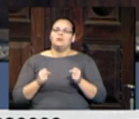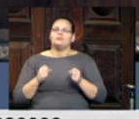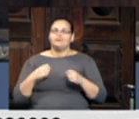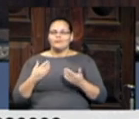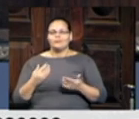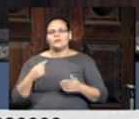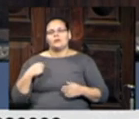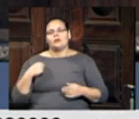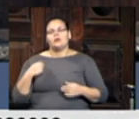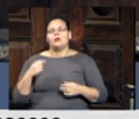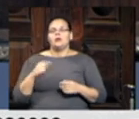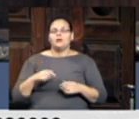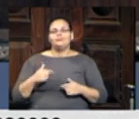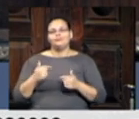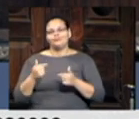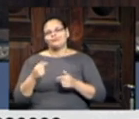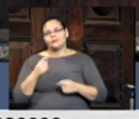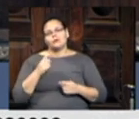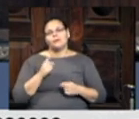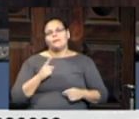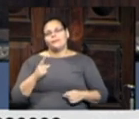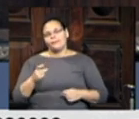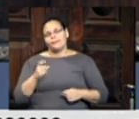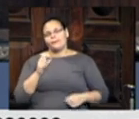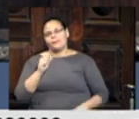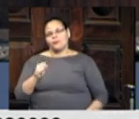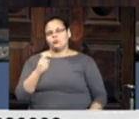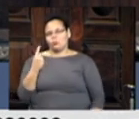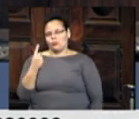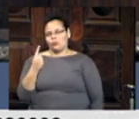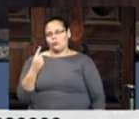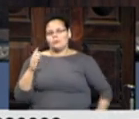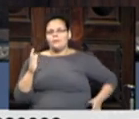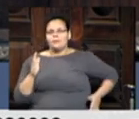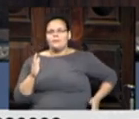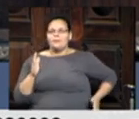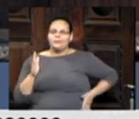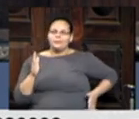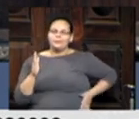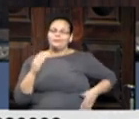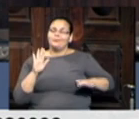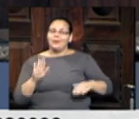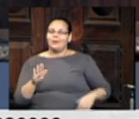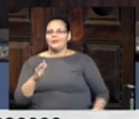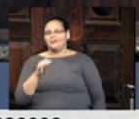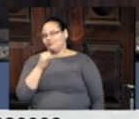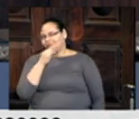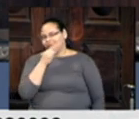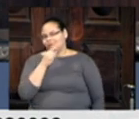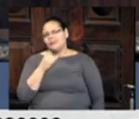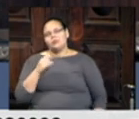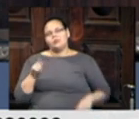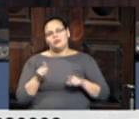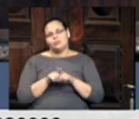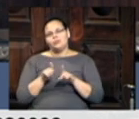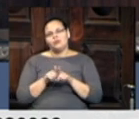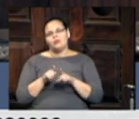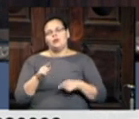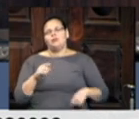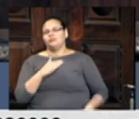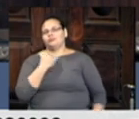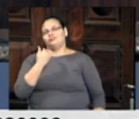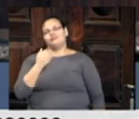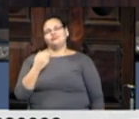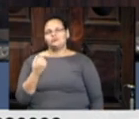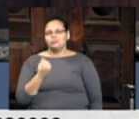função, reagiu, matou um desses bandidos, mas, lamentavelmente, também veio